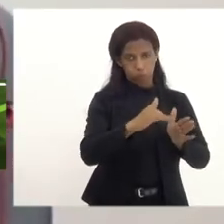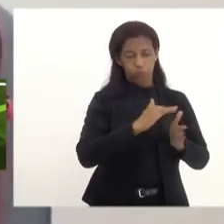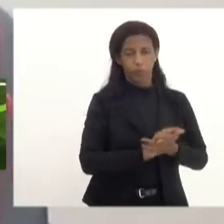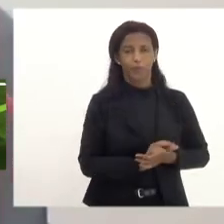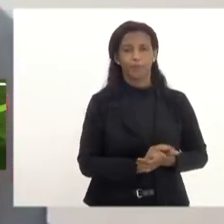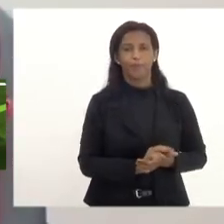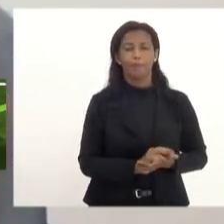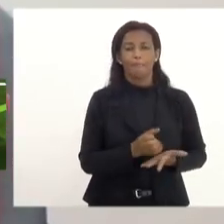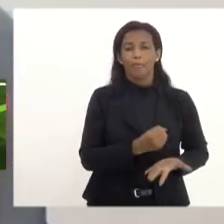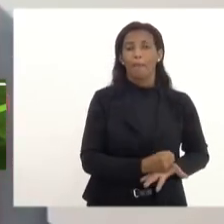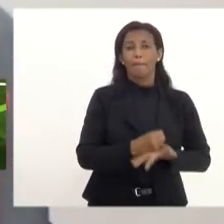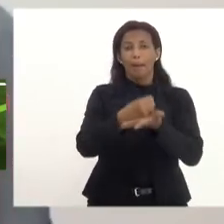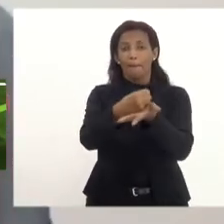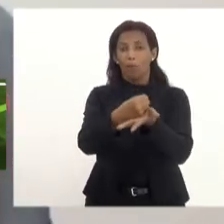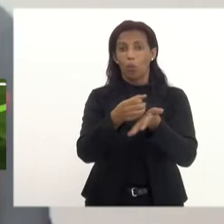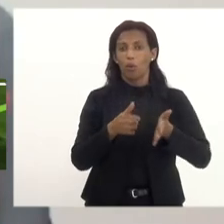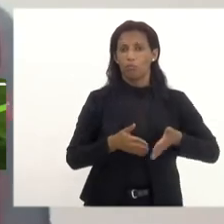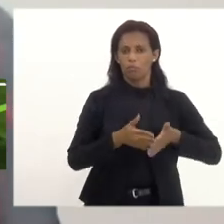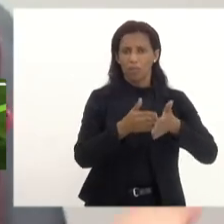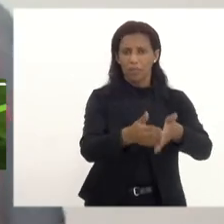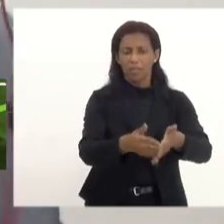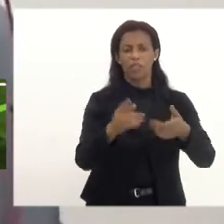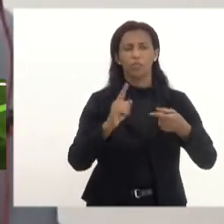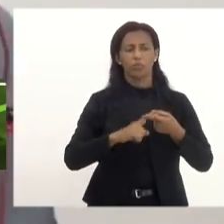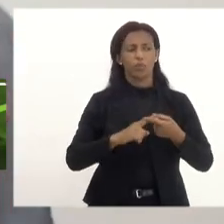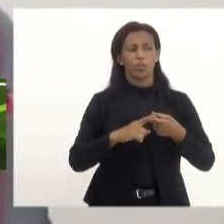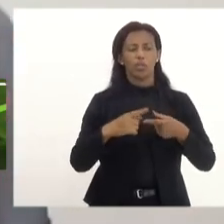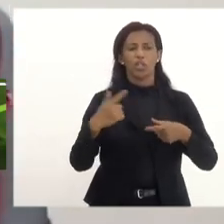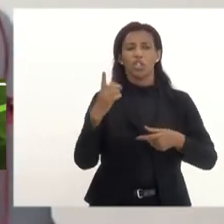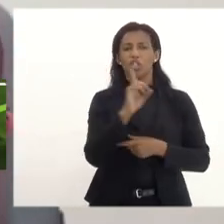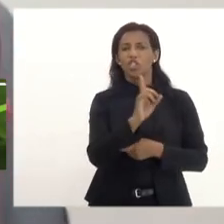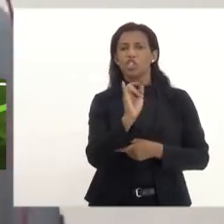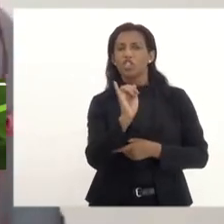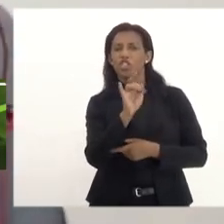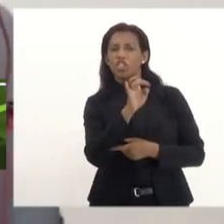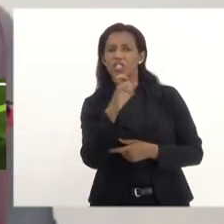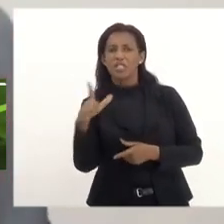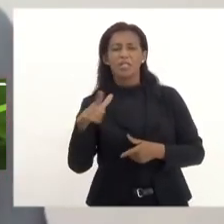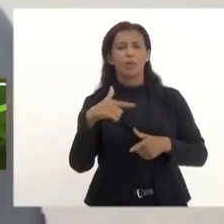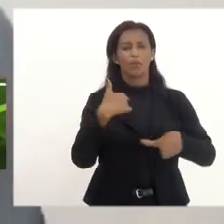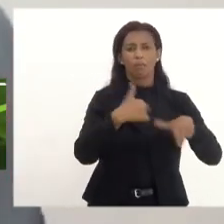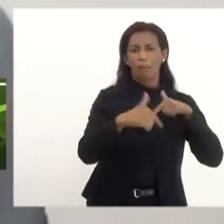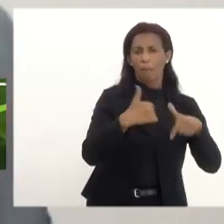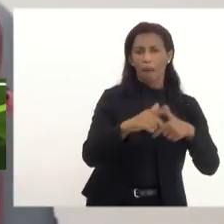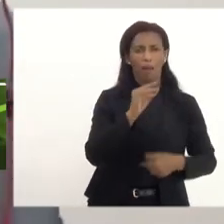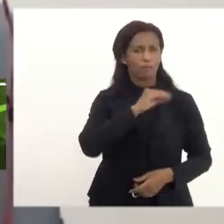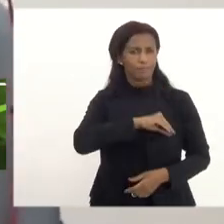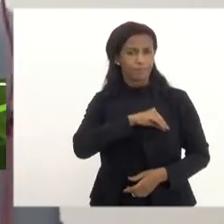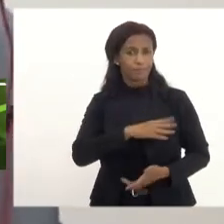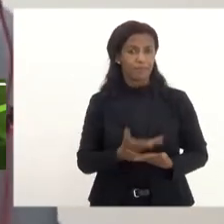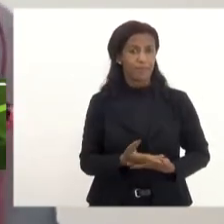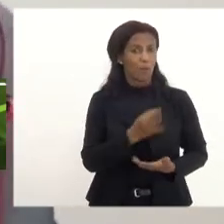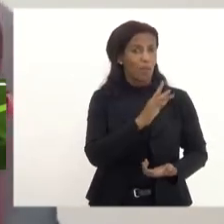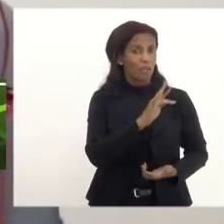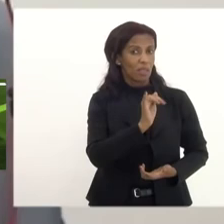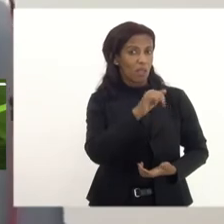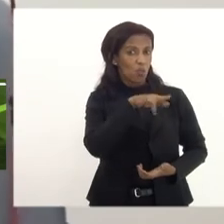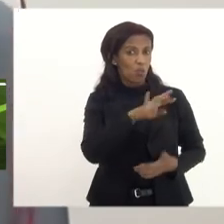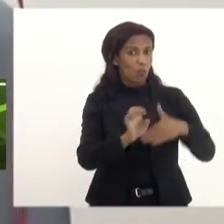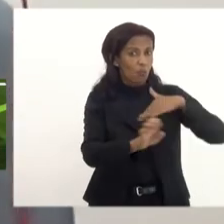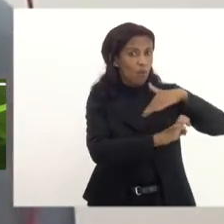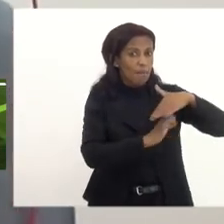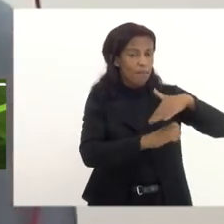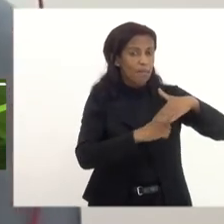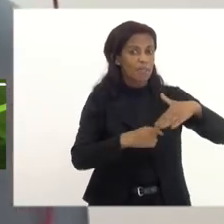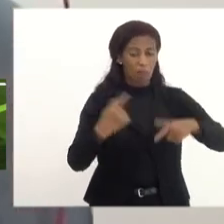por apoio marítimo no Rio de Janeiro, diesel e outro tipo de serviços de emprego, renda. Então, a Triunfo, por exemplo, foi